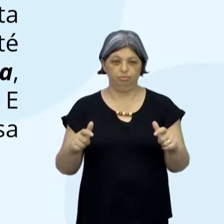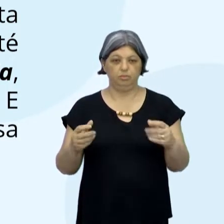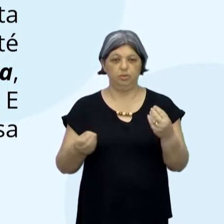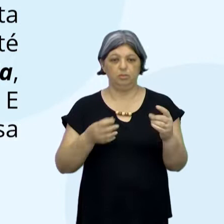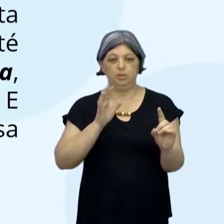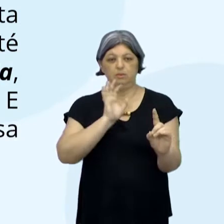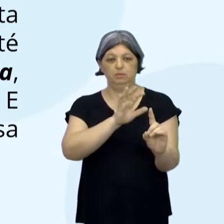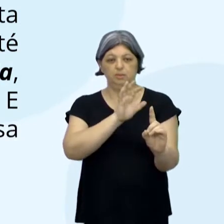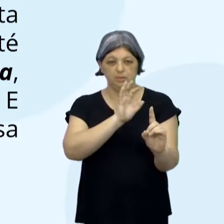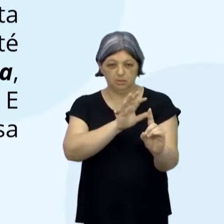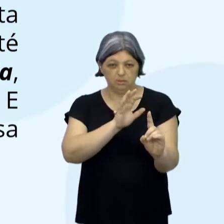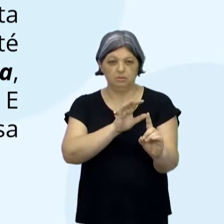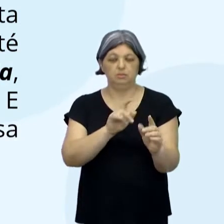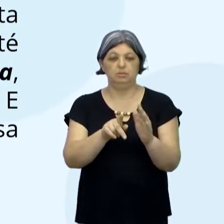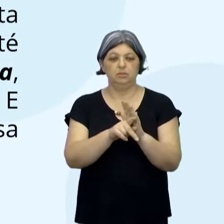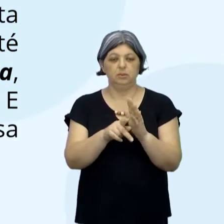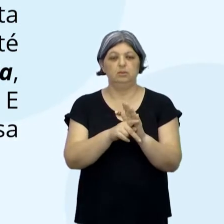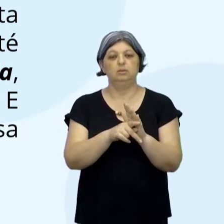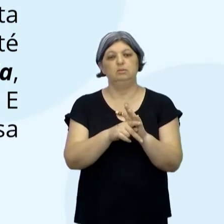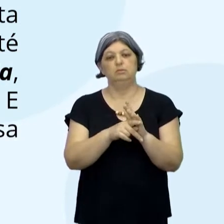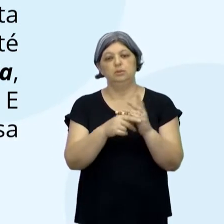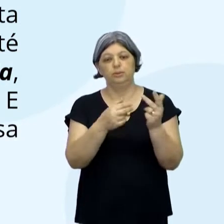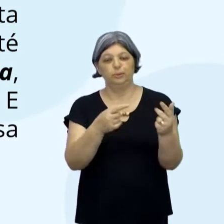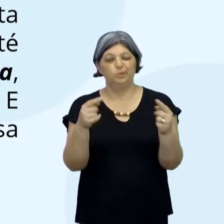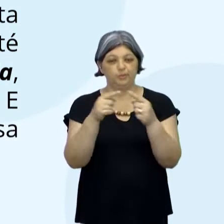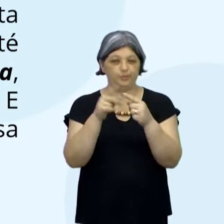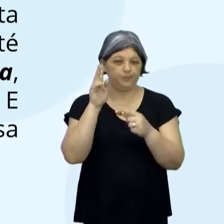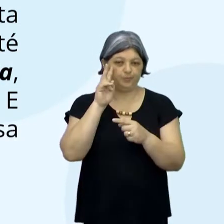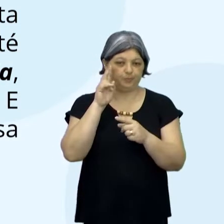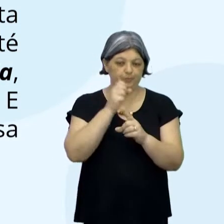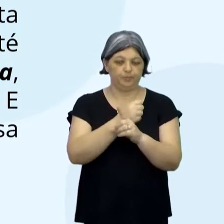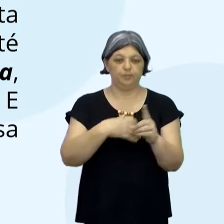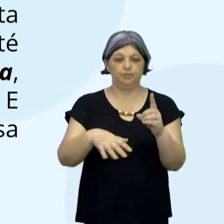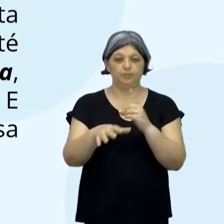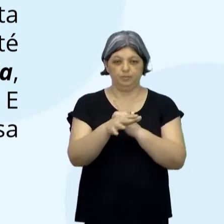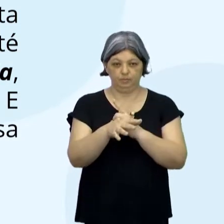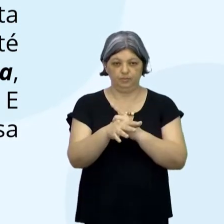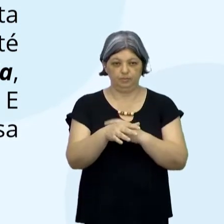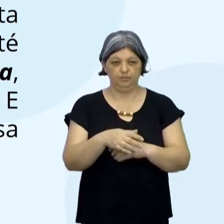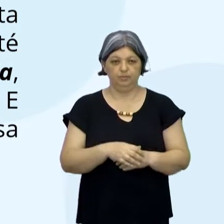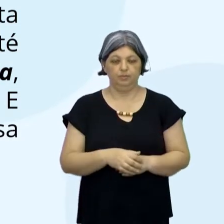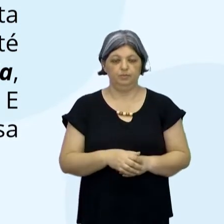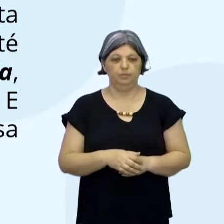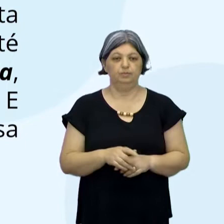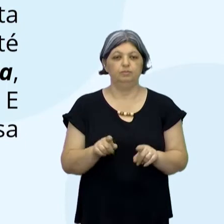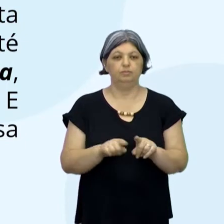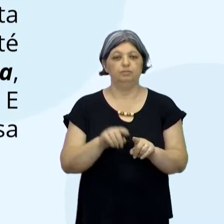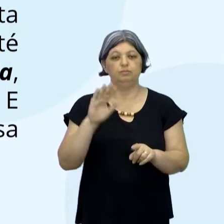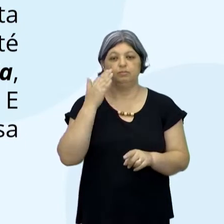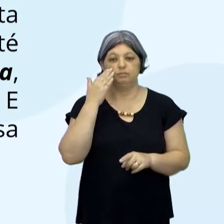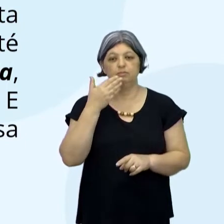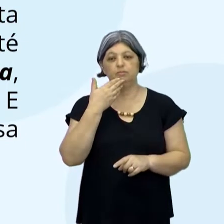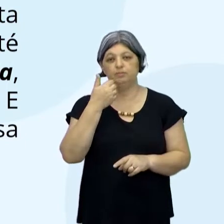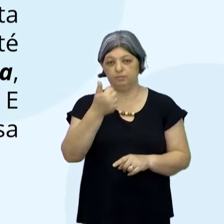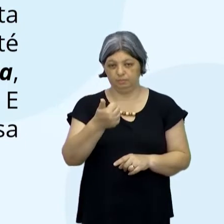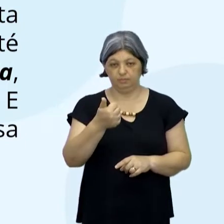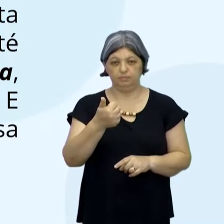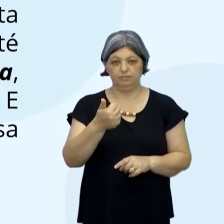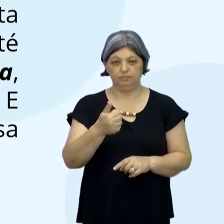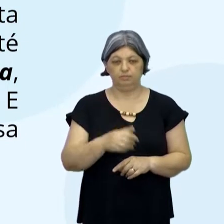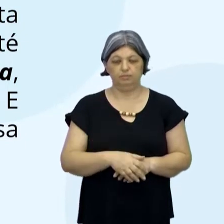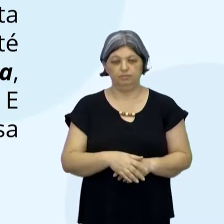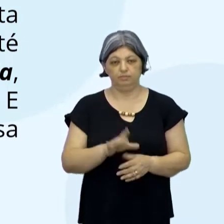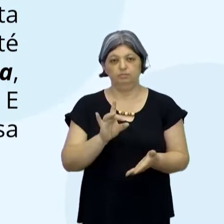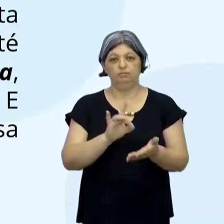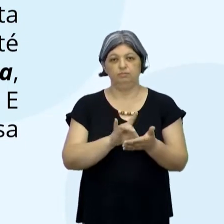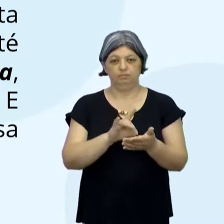até mesmo em questões ligadas aí à história ou à sociologia. E aí a gente vai entender melhor aí sobre os